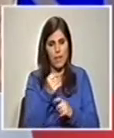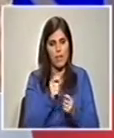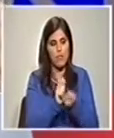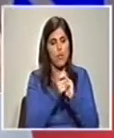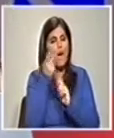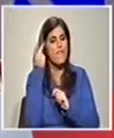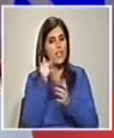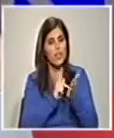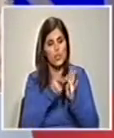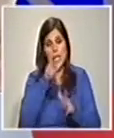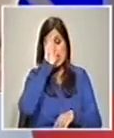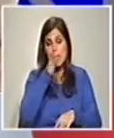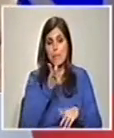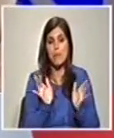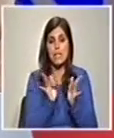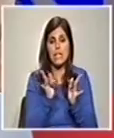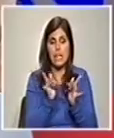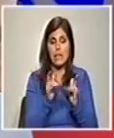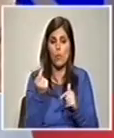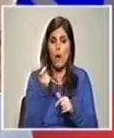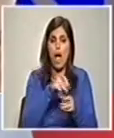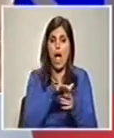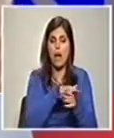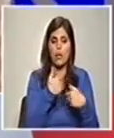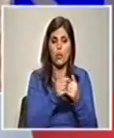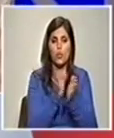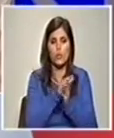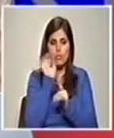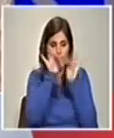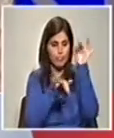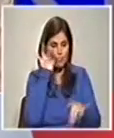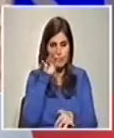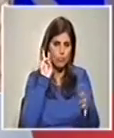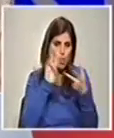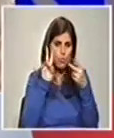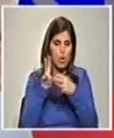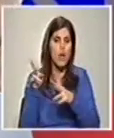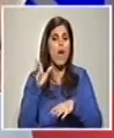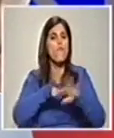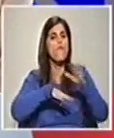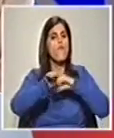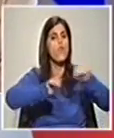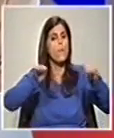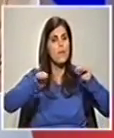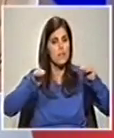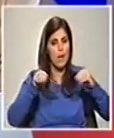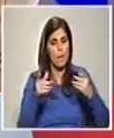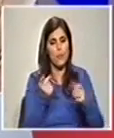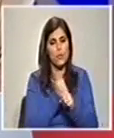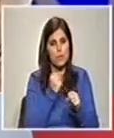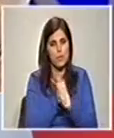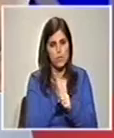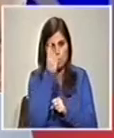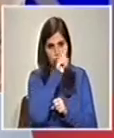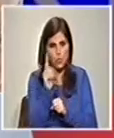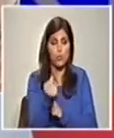que a internet é hoje uma das áreas onde toda a gente está e onde toda a gente se encontra e, portanto, damos muita formação nessa área. E os nossos trabalhadores são sempre professores por